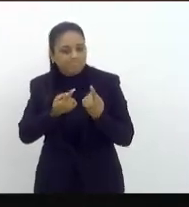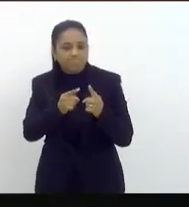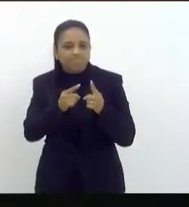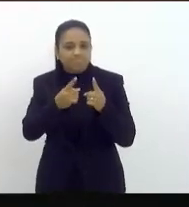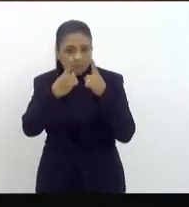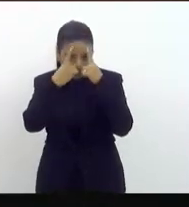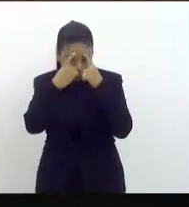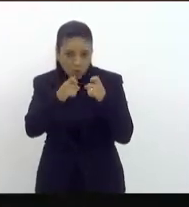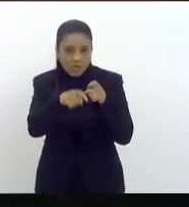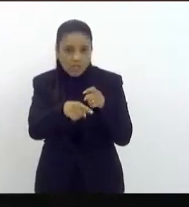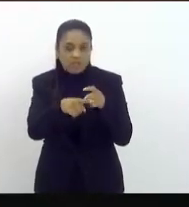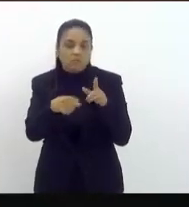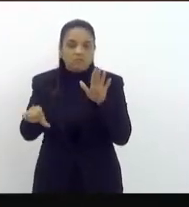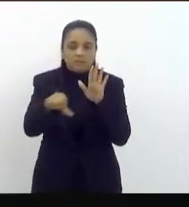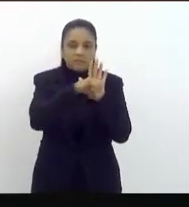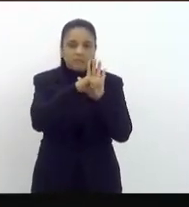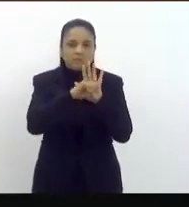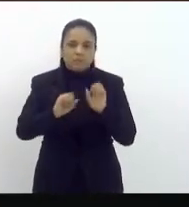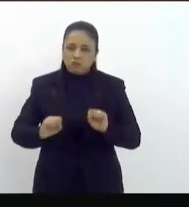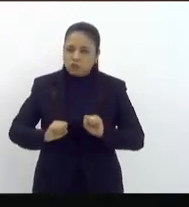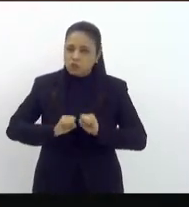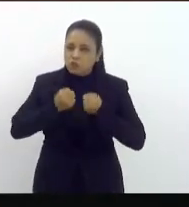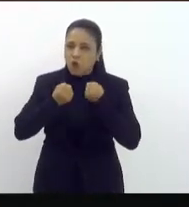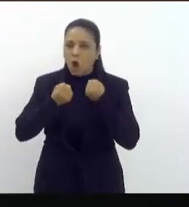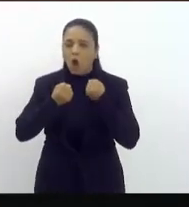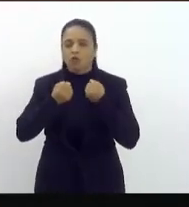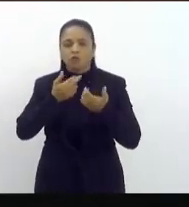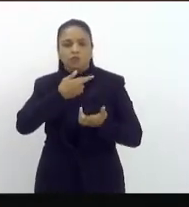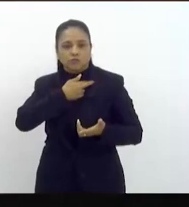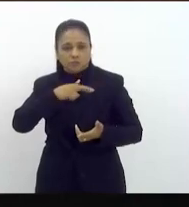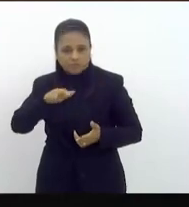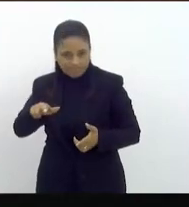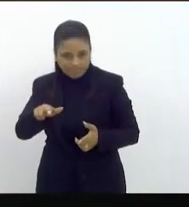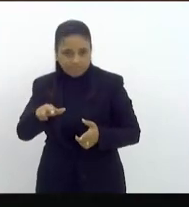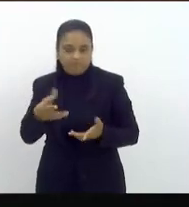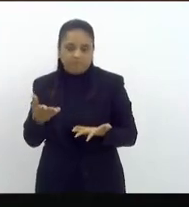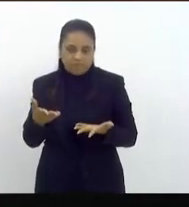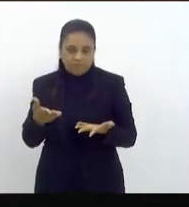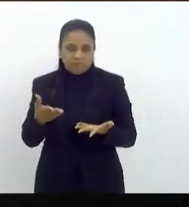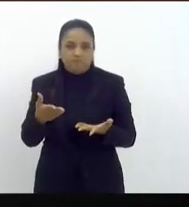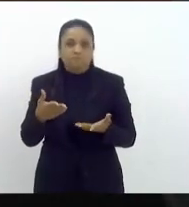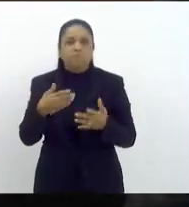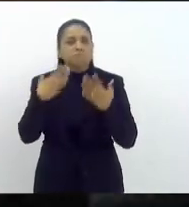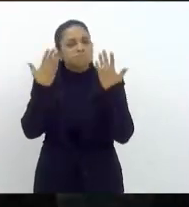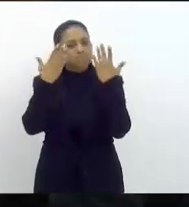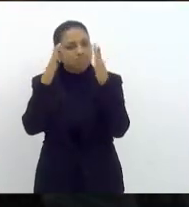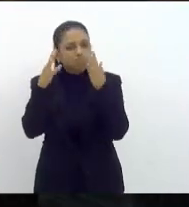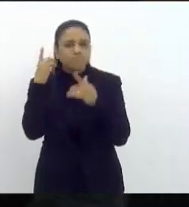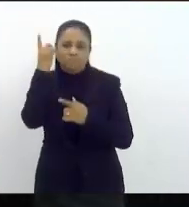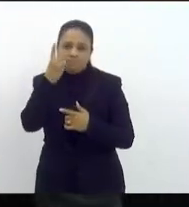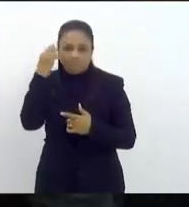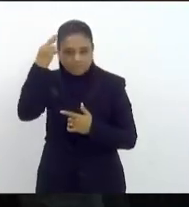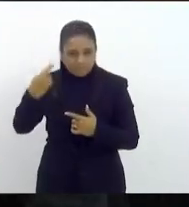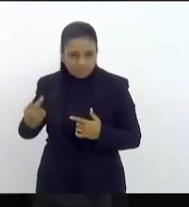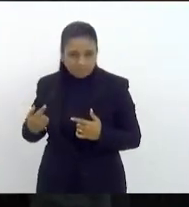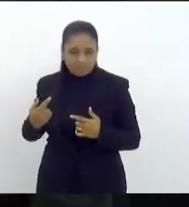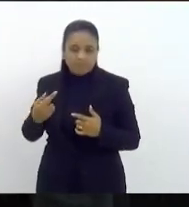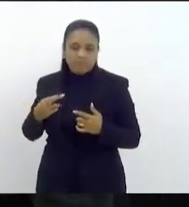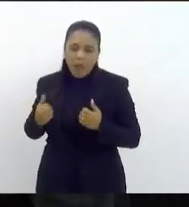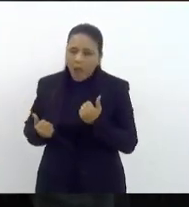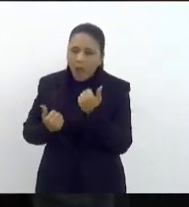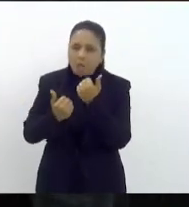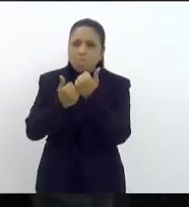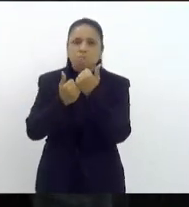orientados por crimes de ódio de intolerância religiosa então é Parabéns deputada Conte com o nosso Total